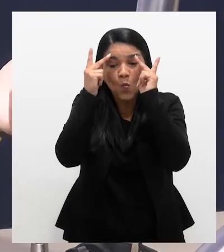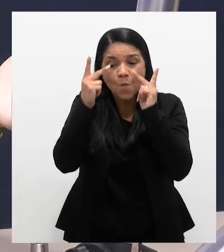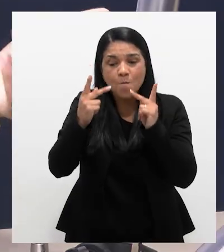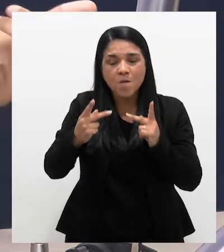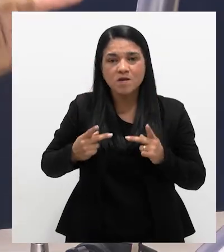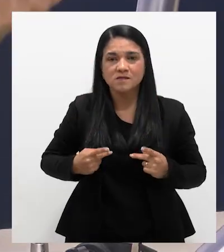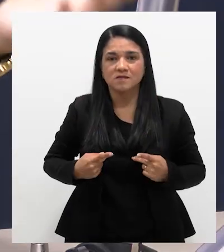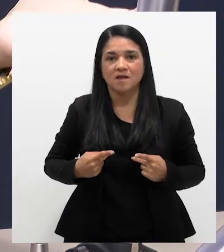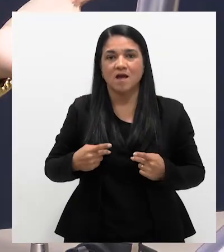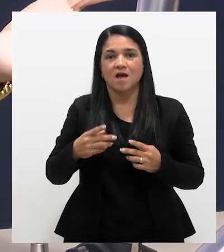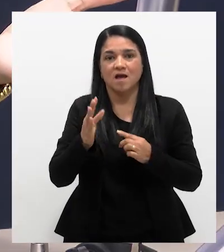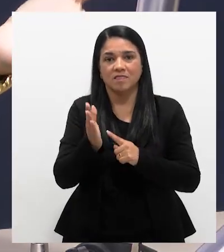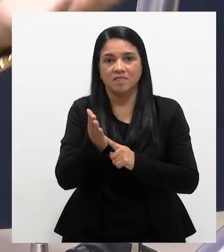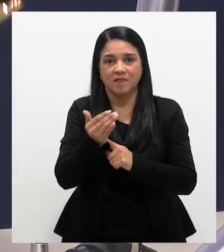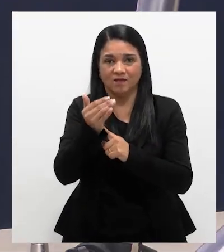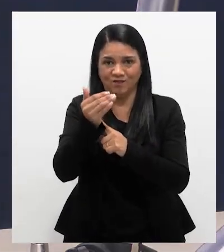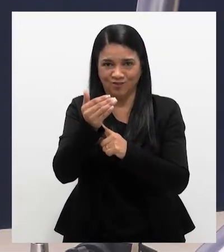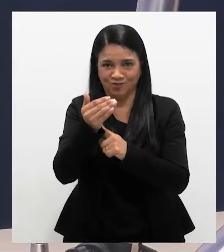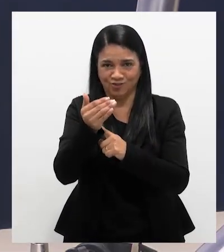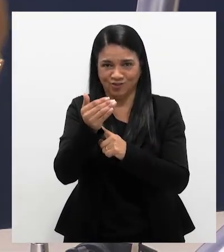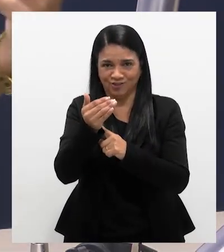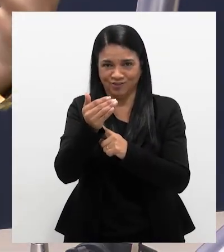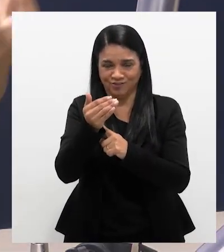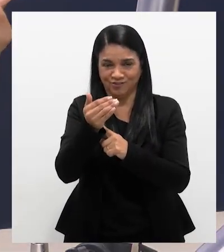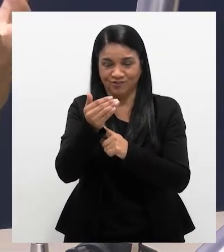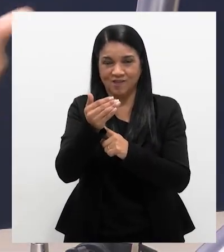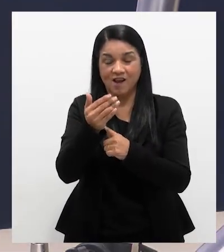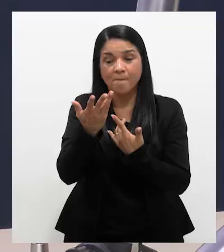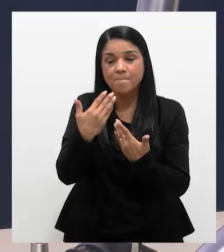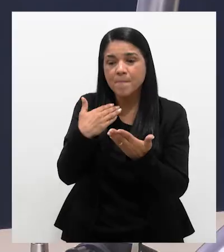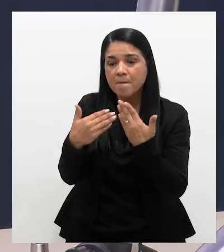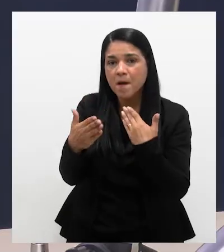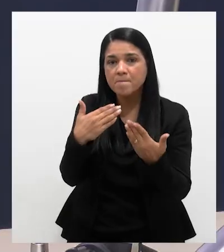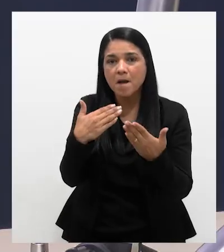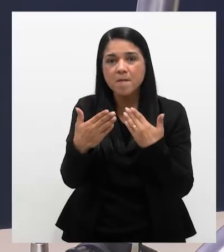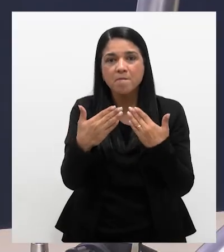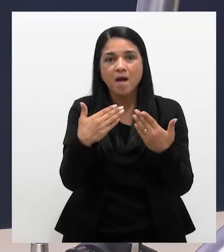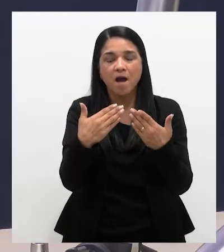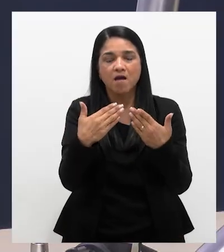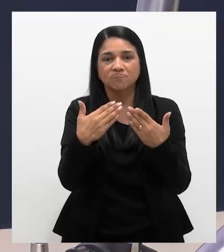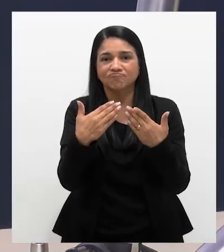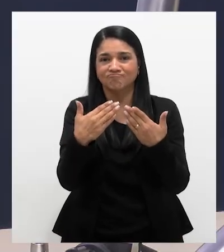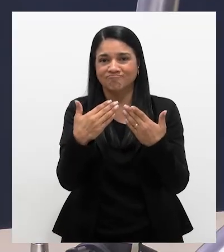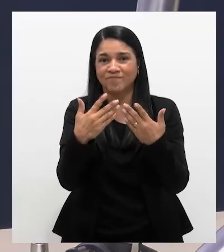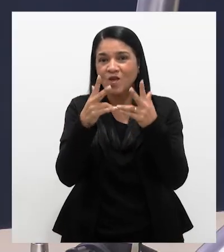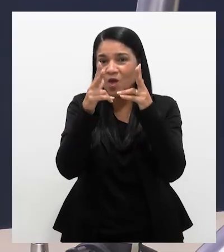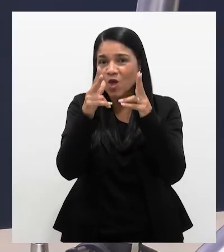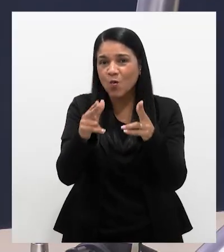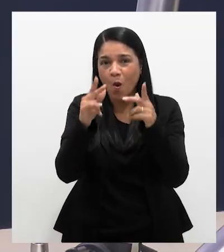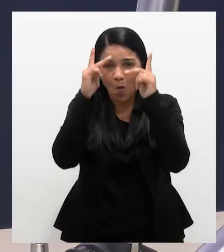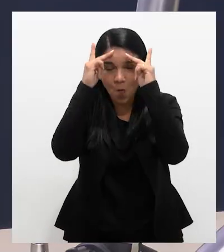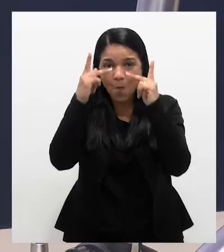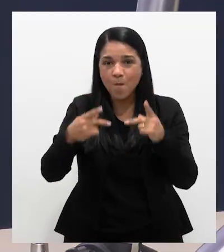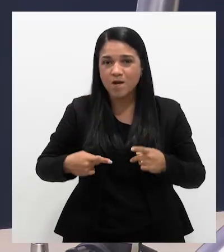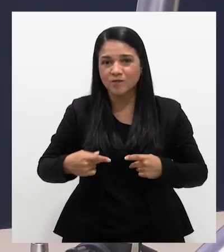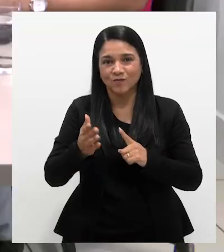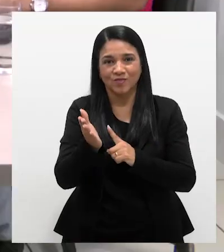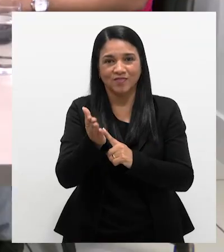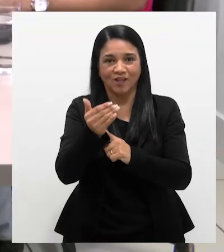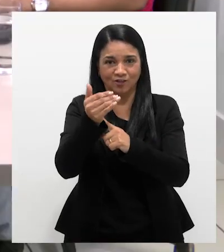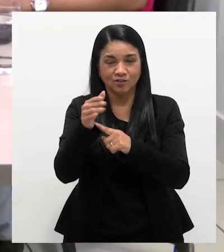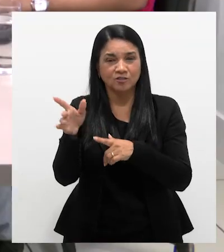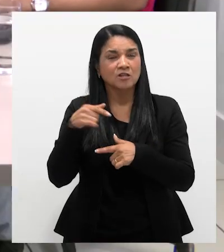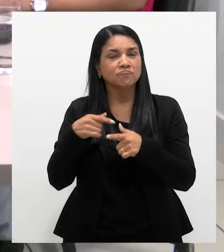Entendi. Porque você trabalha com a tecnologia e ela conversa com você a nível humano. Na China,